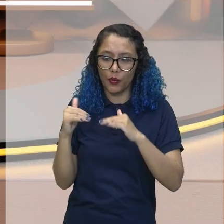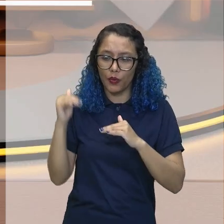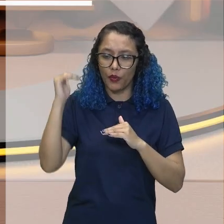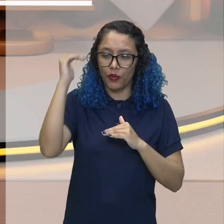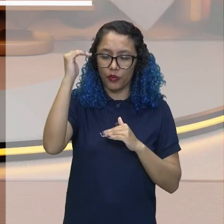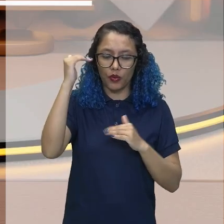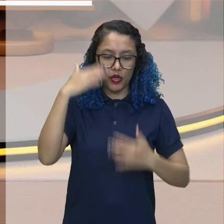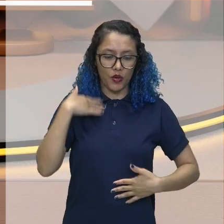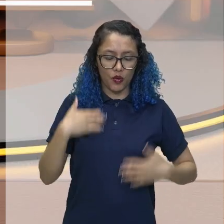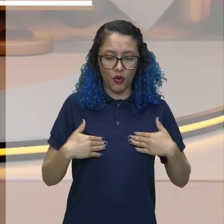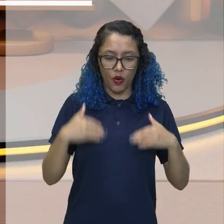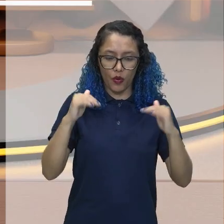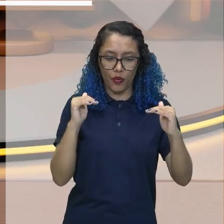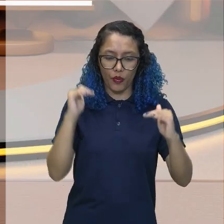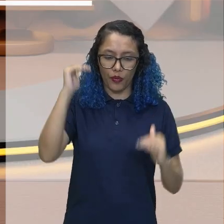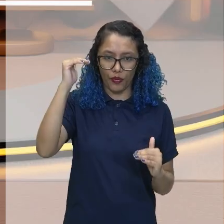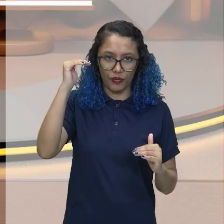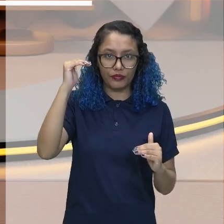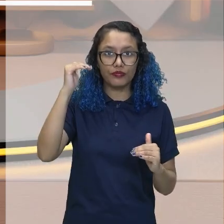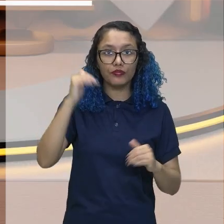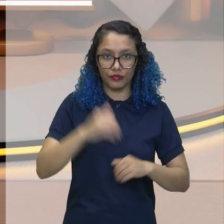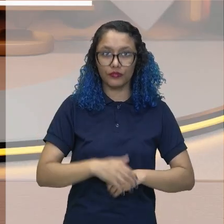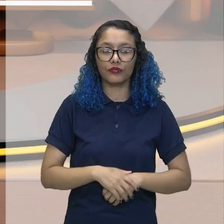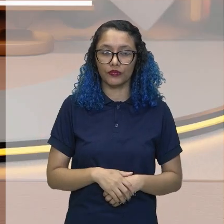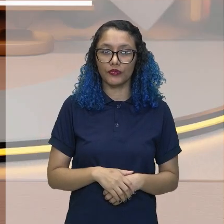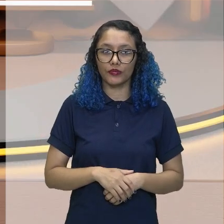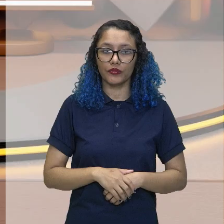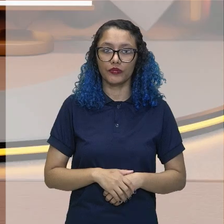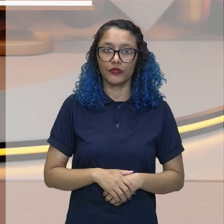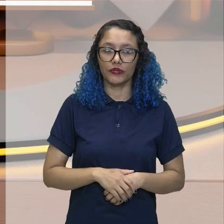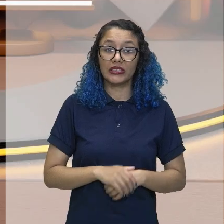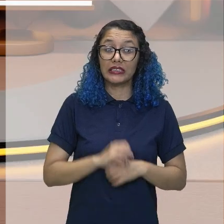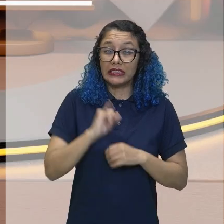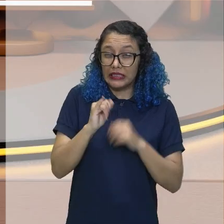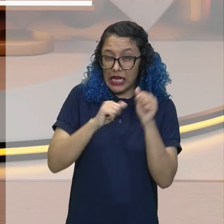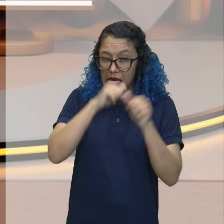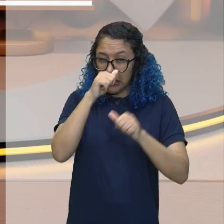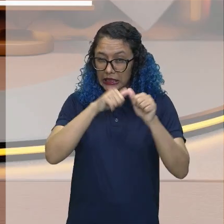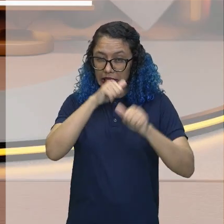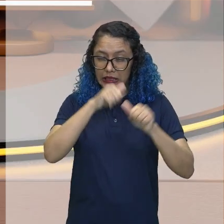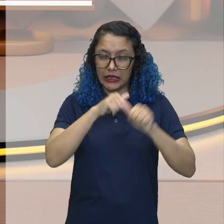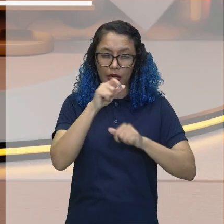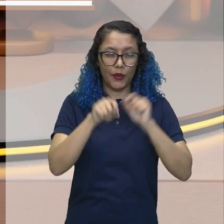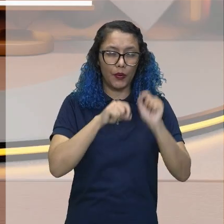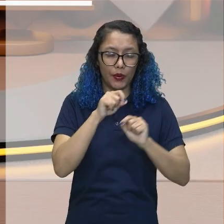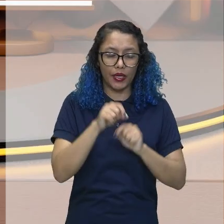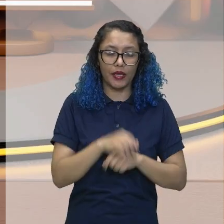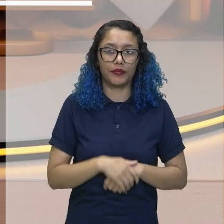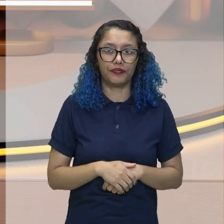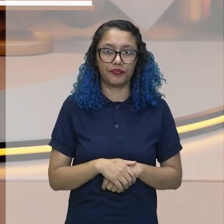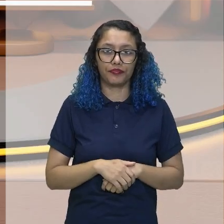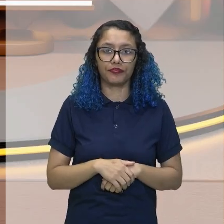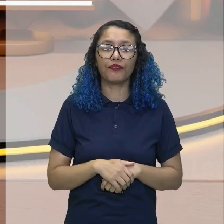Olha só que interessante. Então, se nós analisarmos aqui, vem